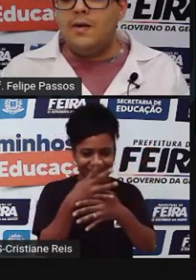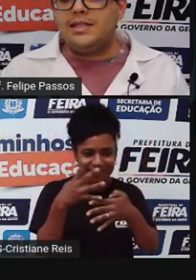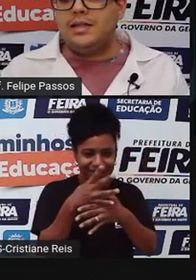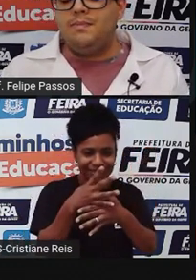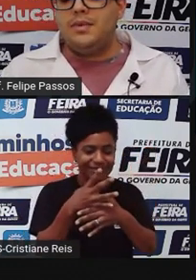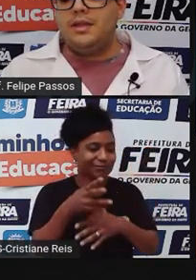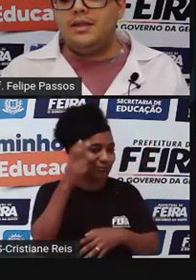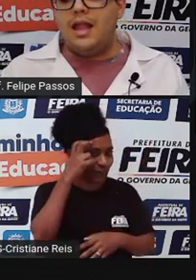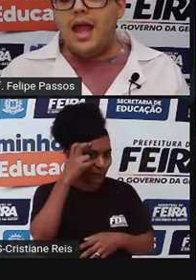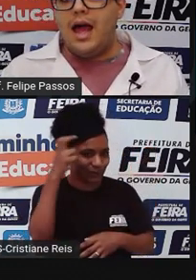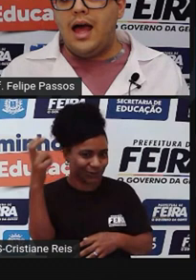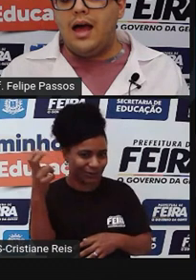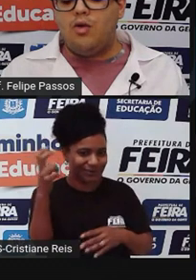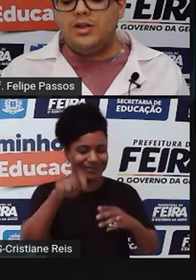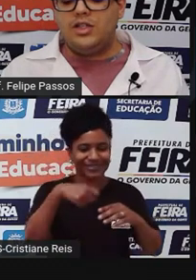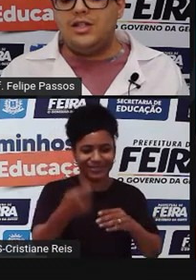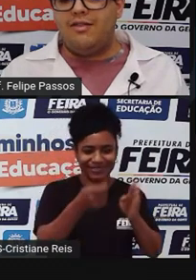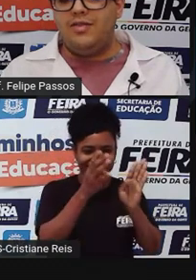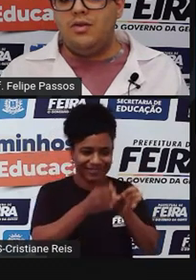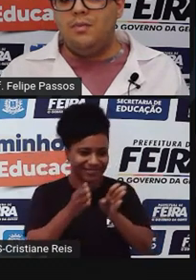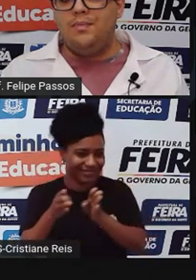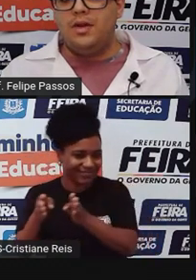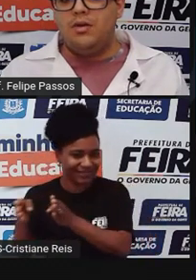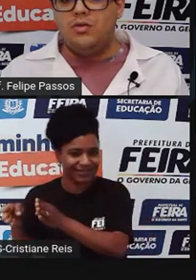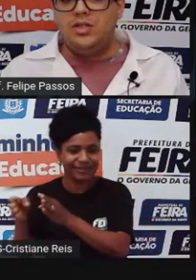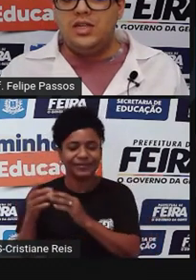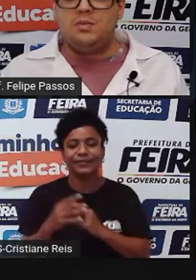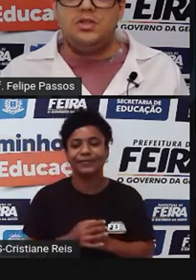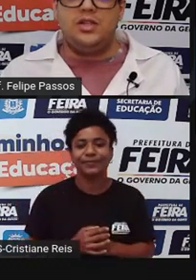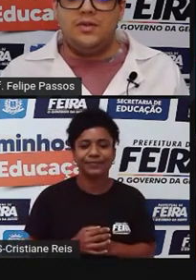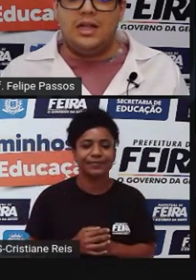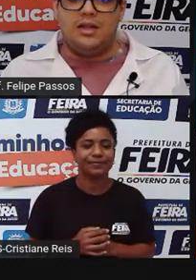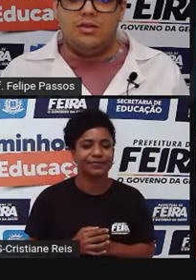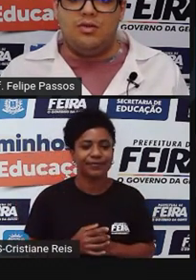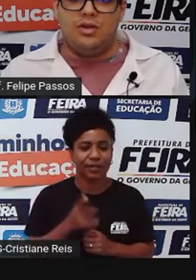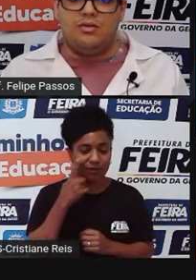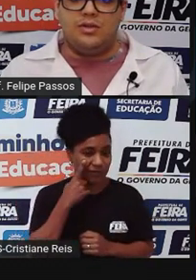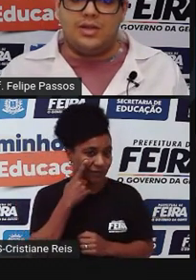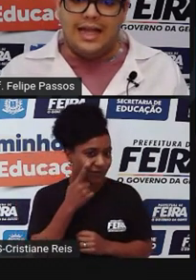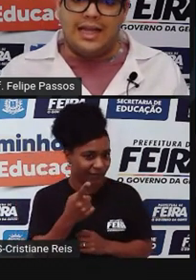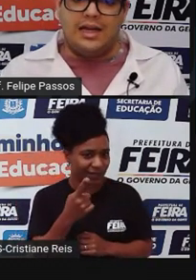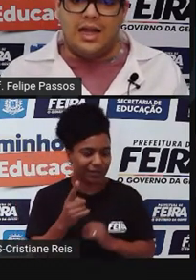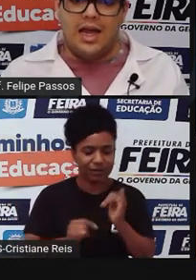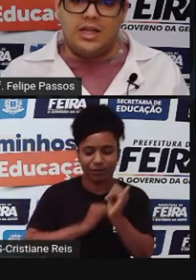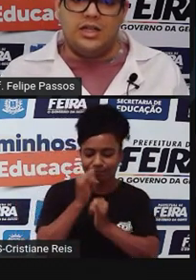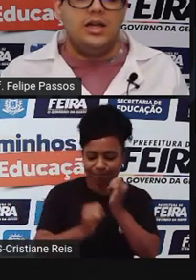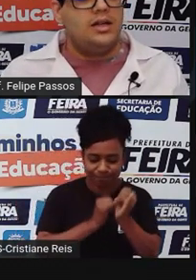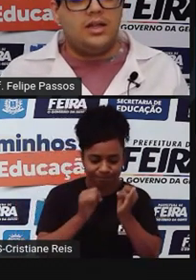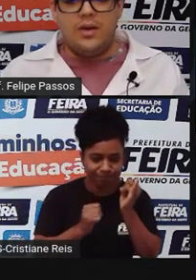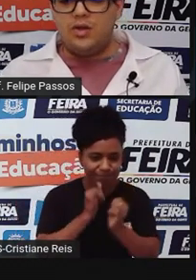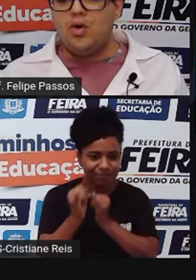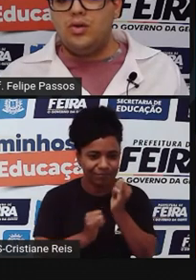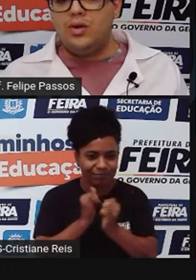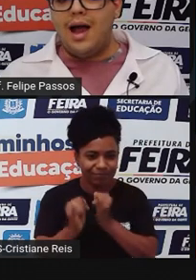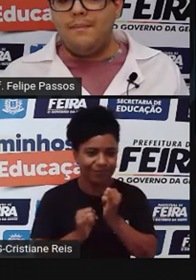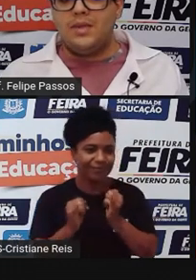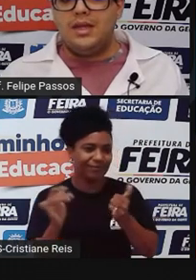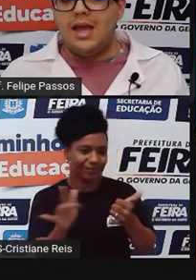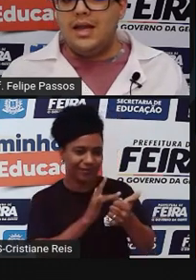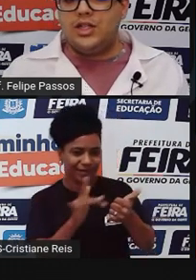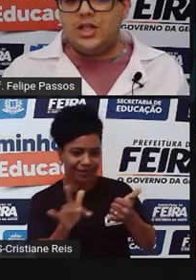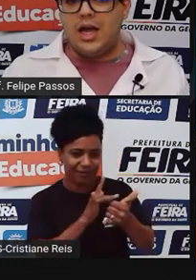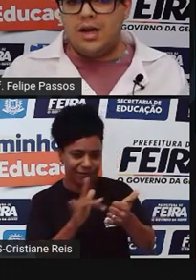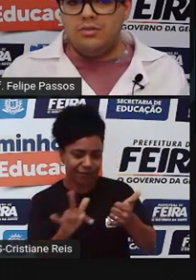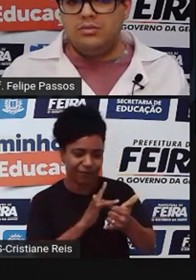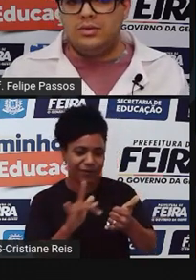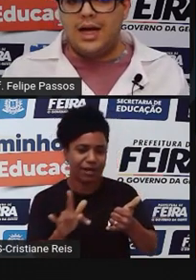então assim com a gente já viu os dispositivos eletrônicos a internet estão em todo lugar